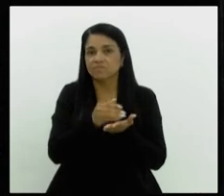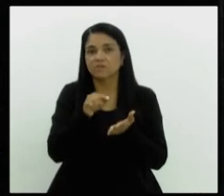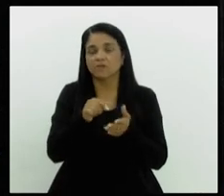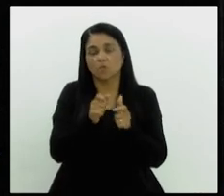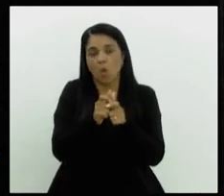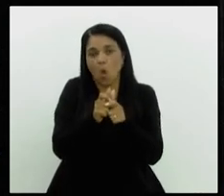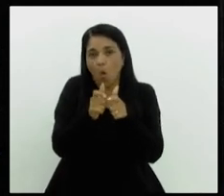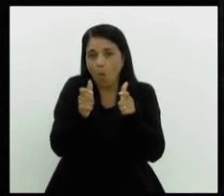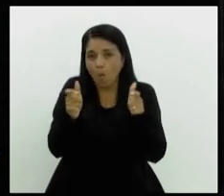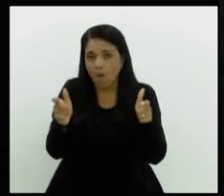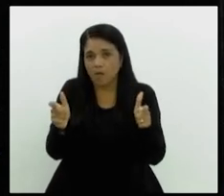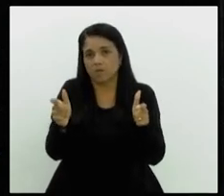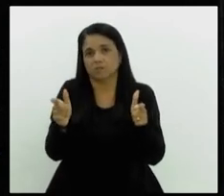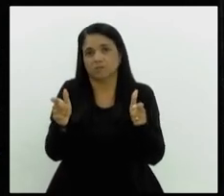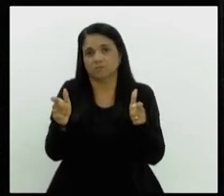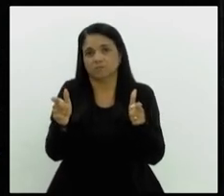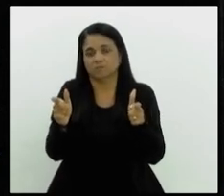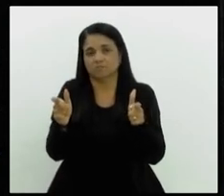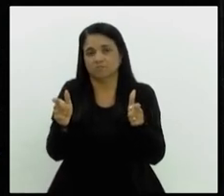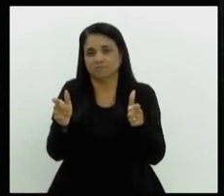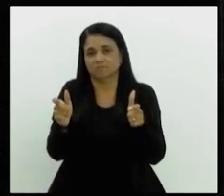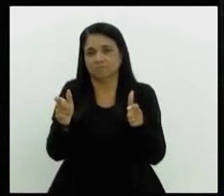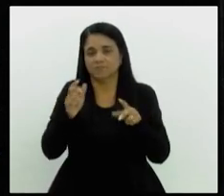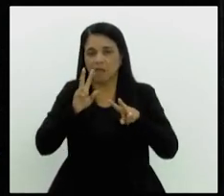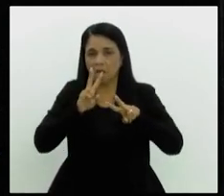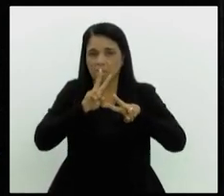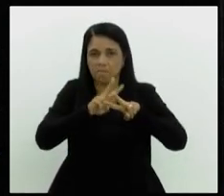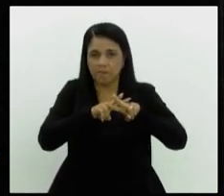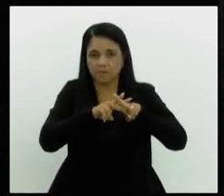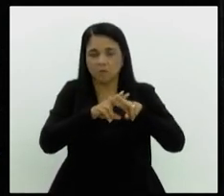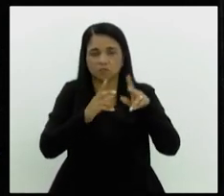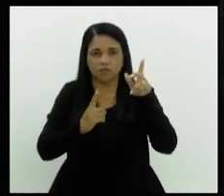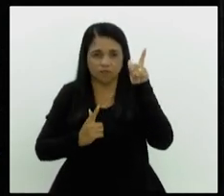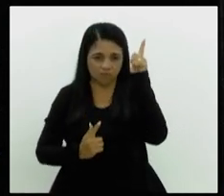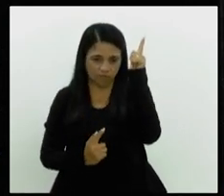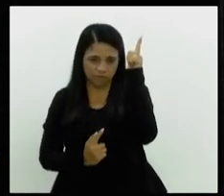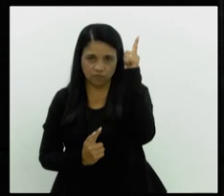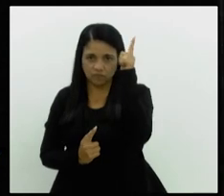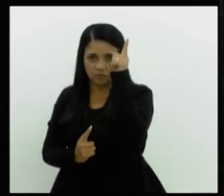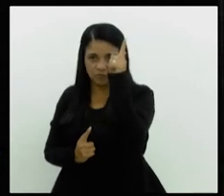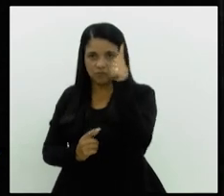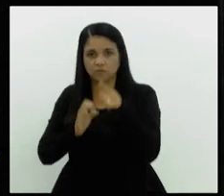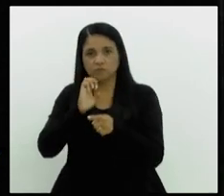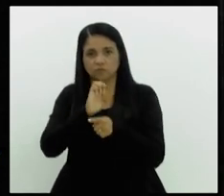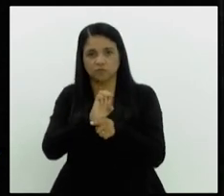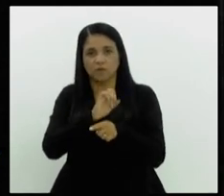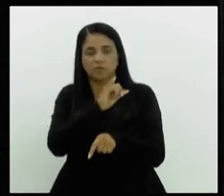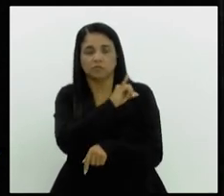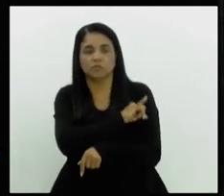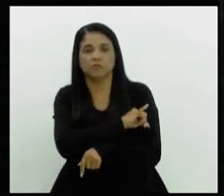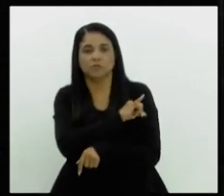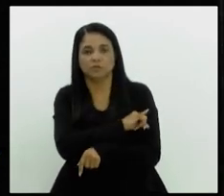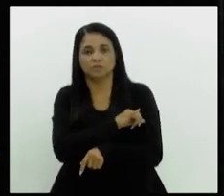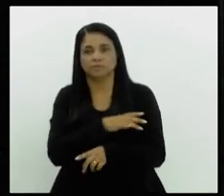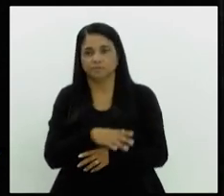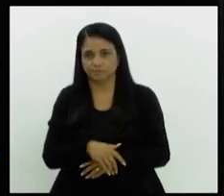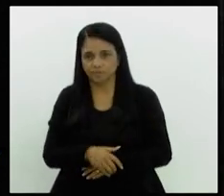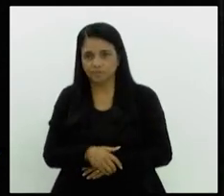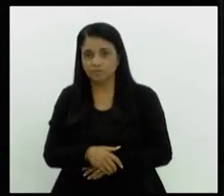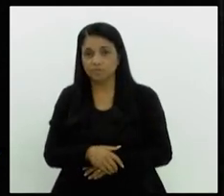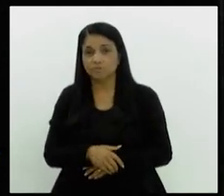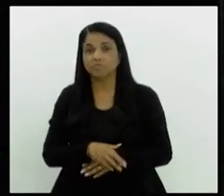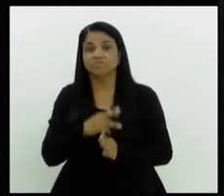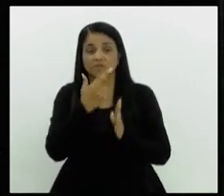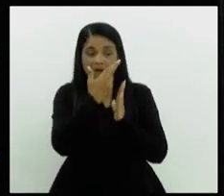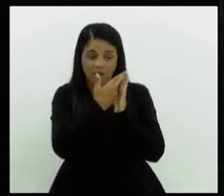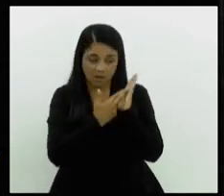aumento substancial da apreensão de fuzis no estado do Rio de Janeiro. Consta no